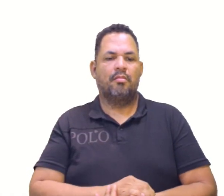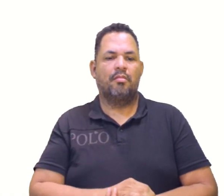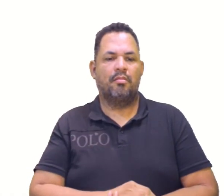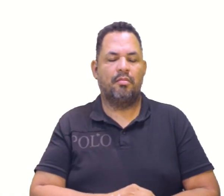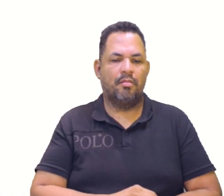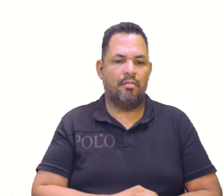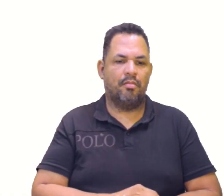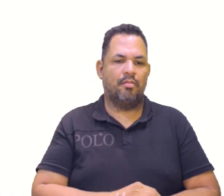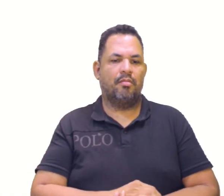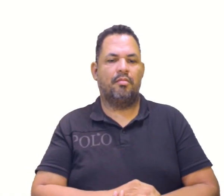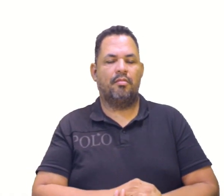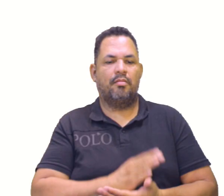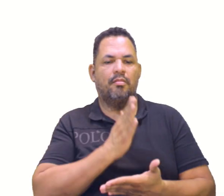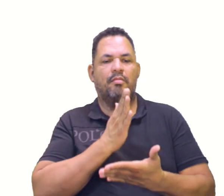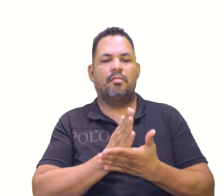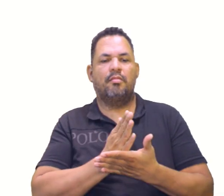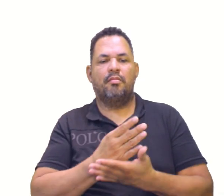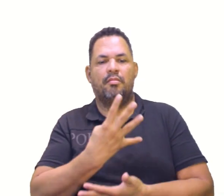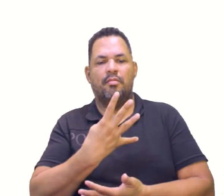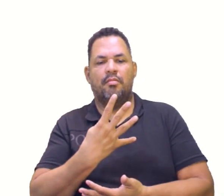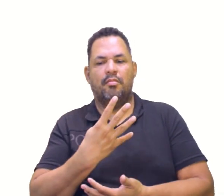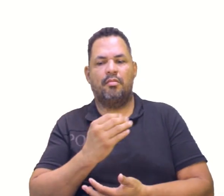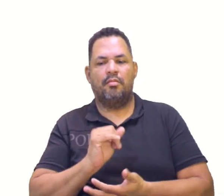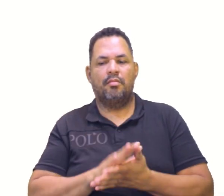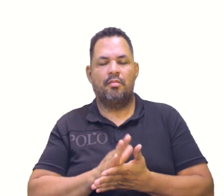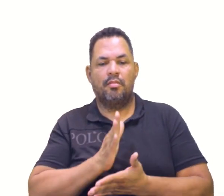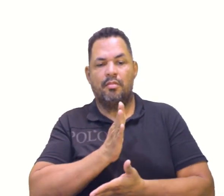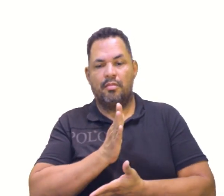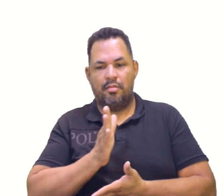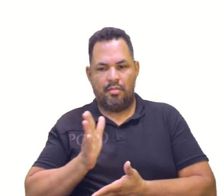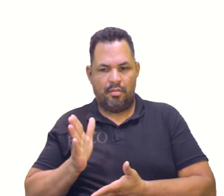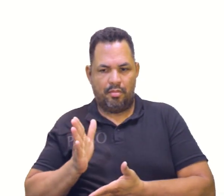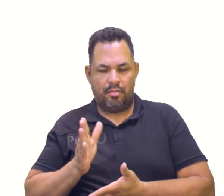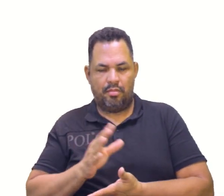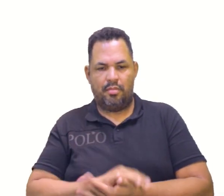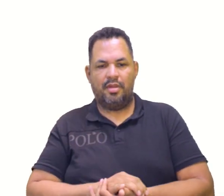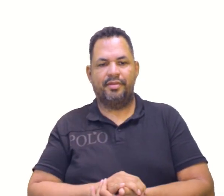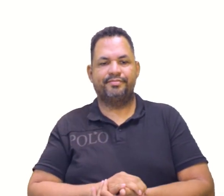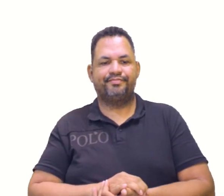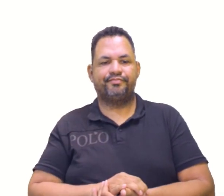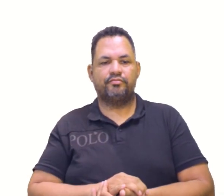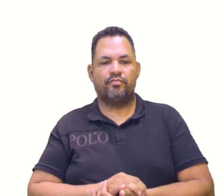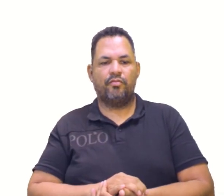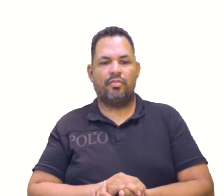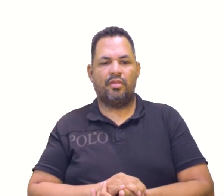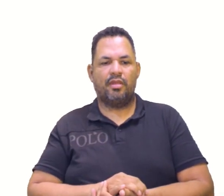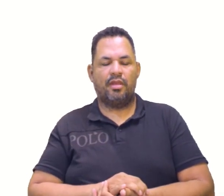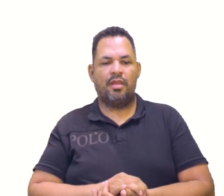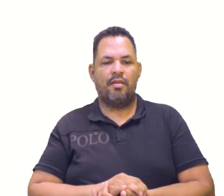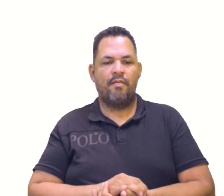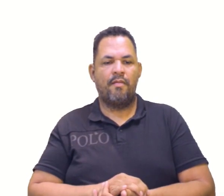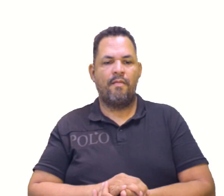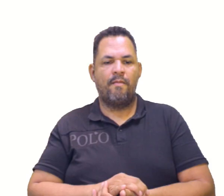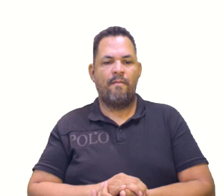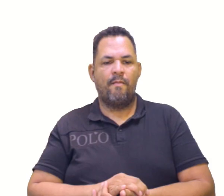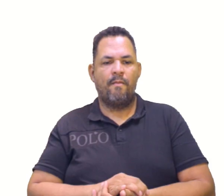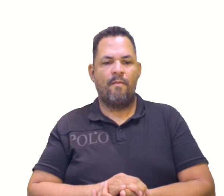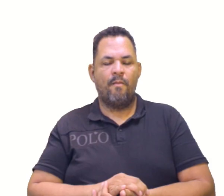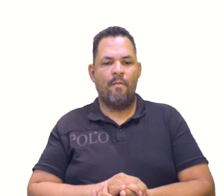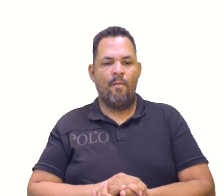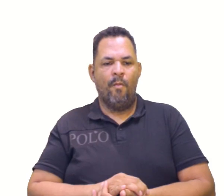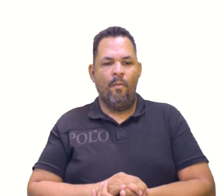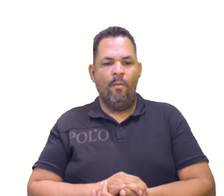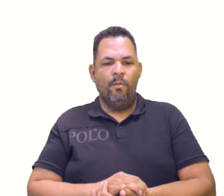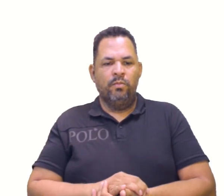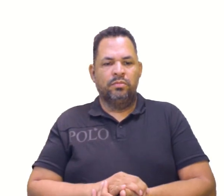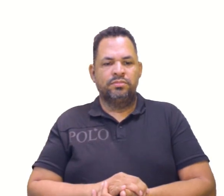Isso. Meio para cá e 45 para lá. Ele corta o eixo, né, bem na bissetriz do ângulo.